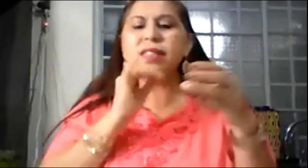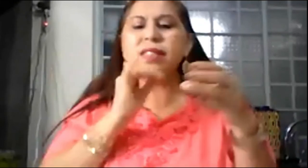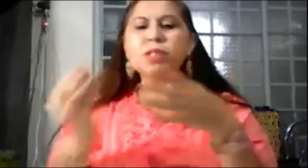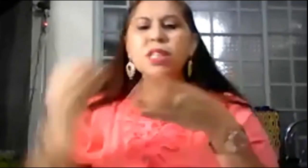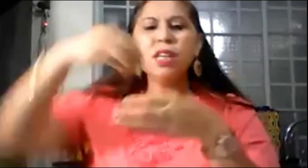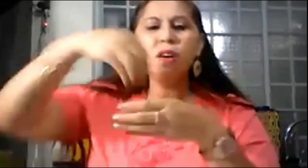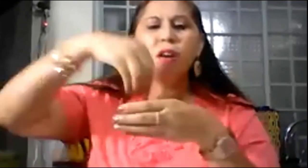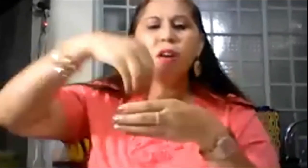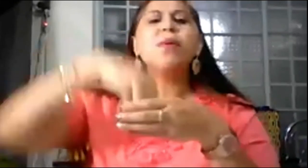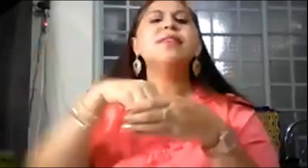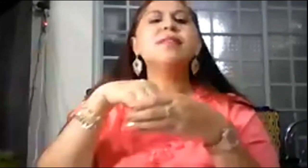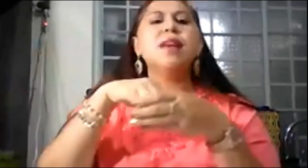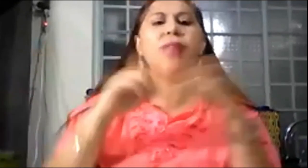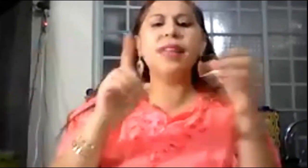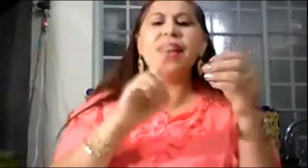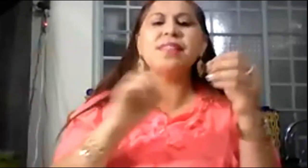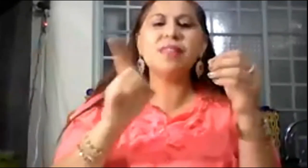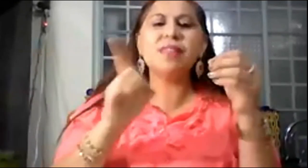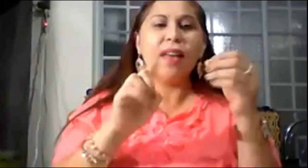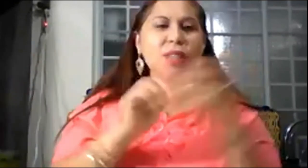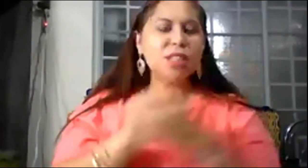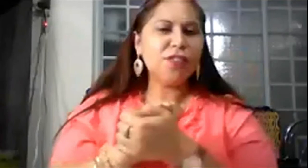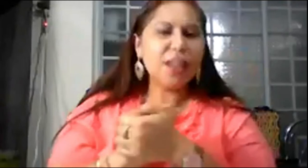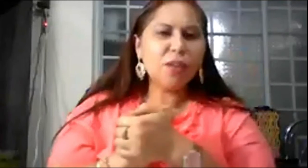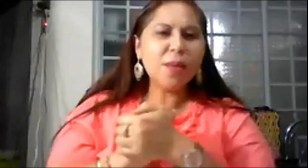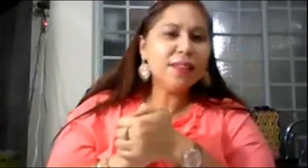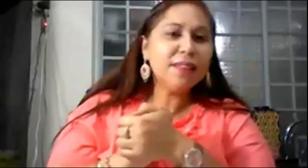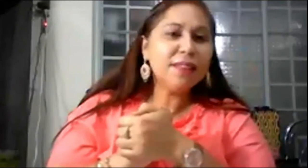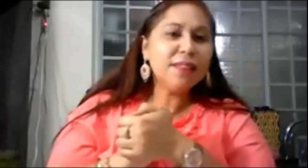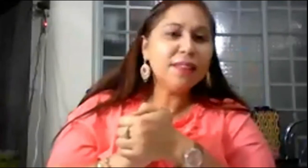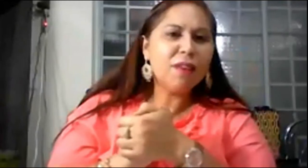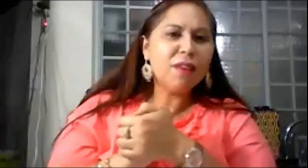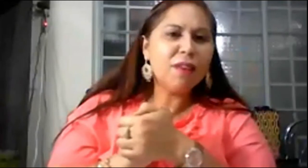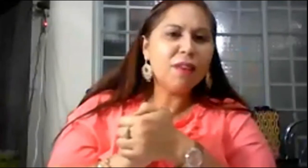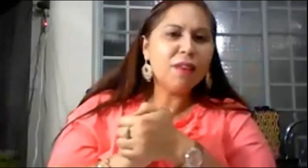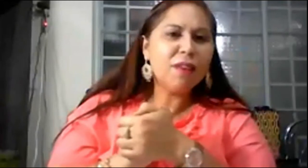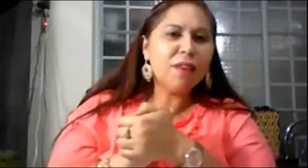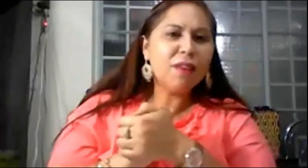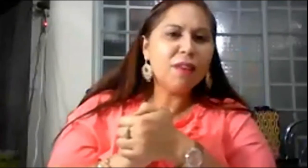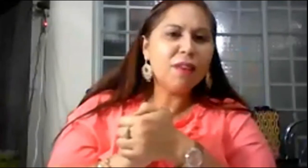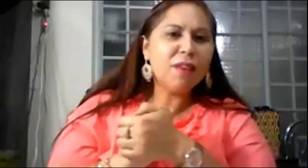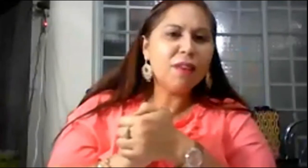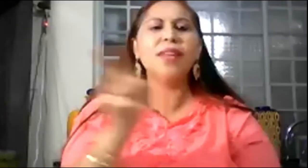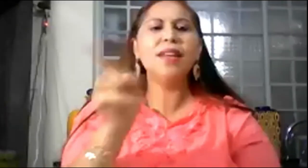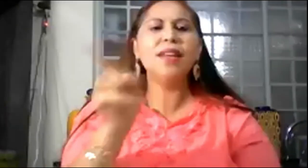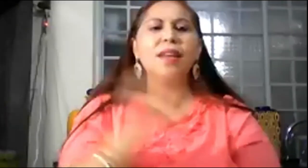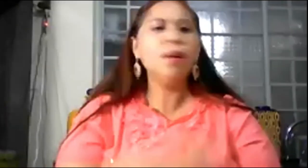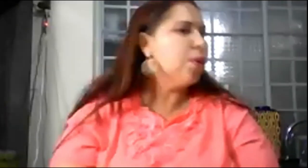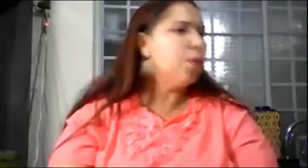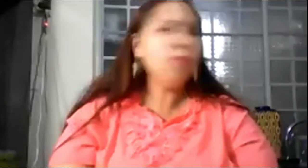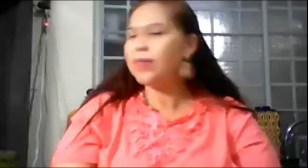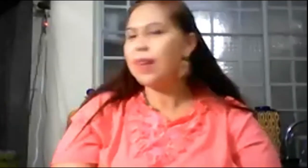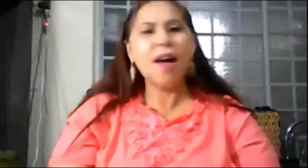exemplos de incorporação da negação, né? Quando a gente fala, como é que diz não em Libras? A gente só sabe esse não, né?